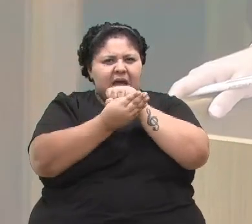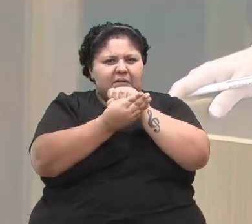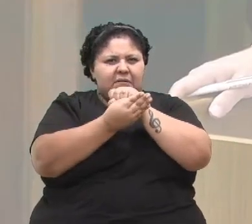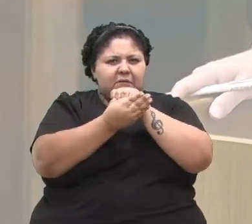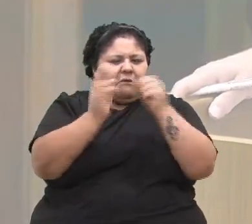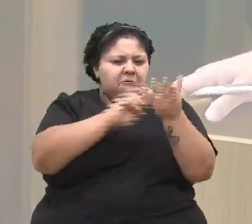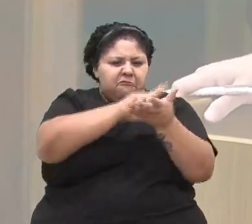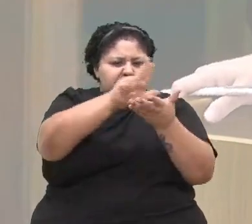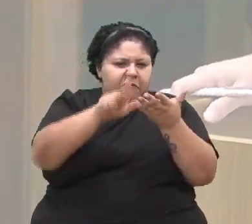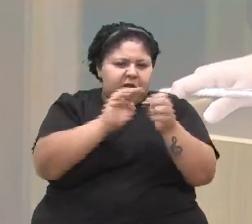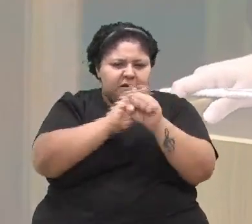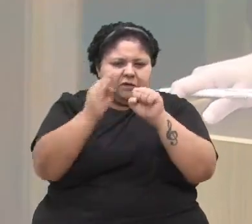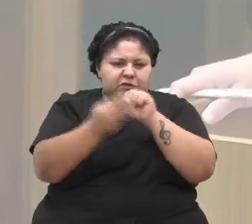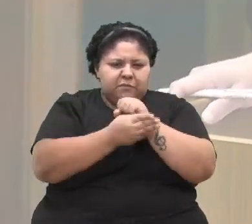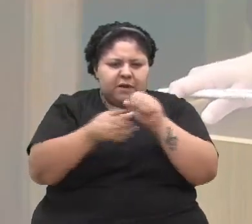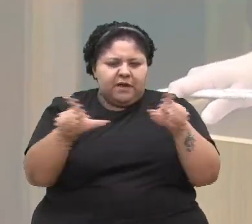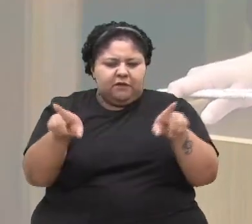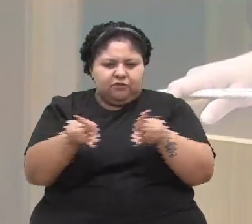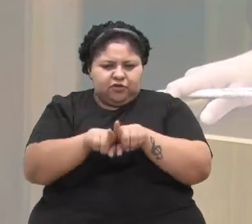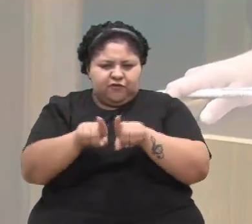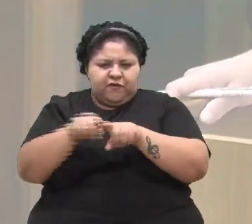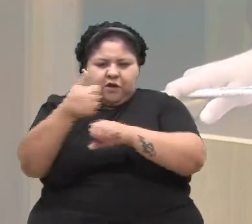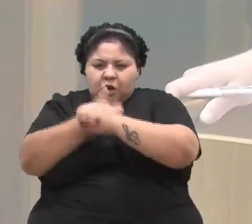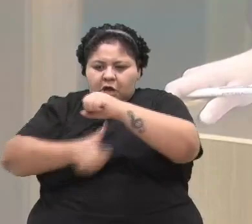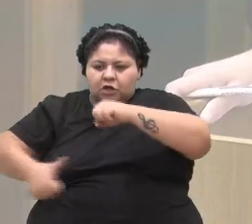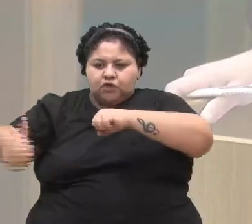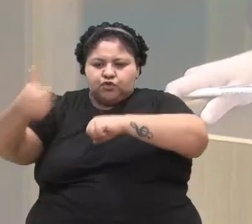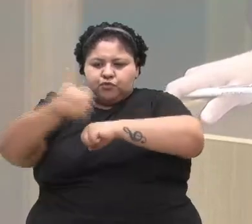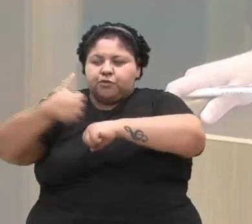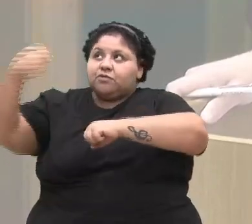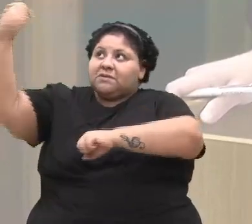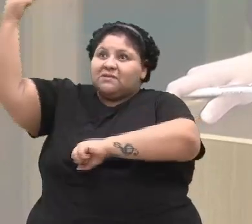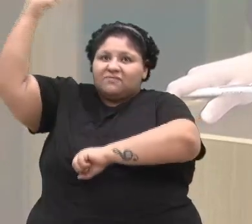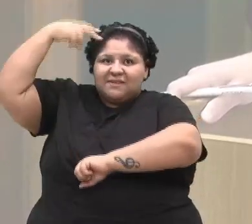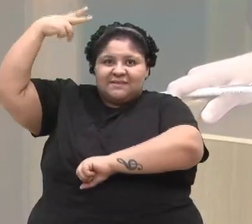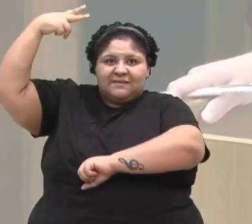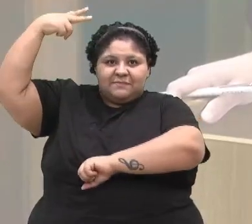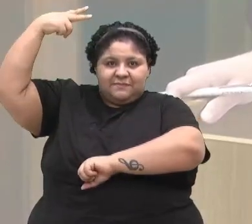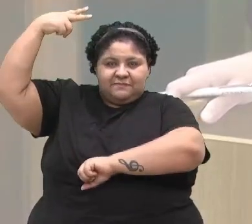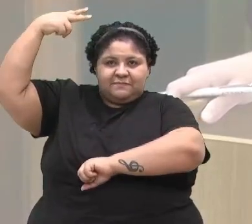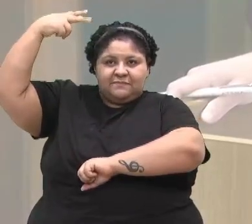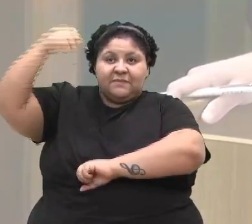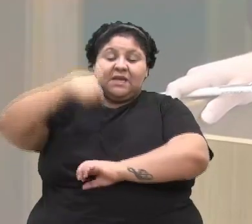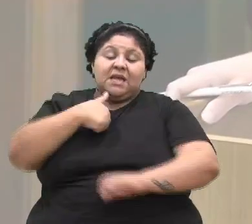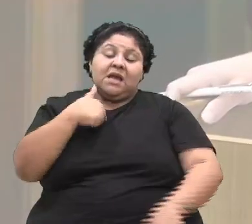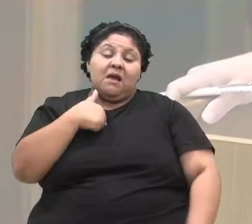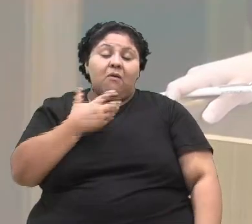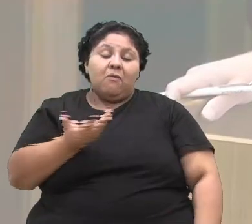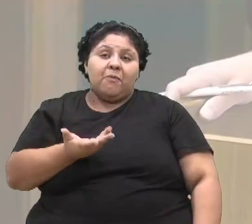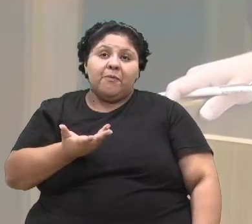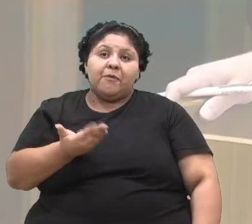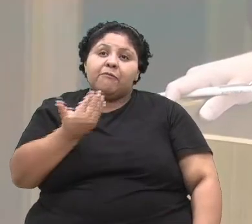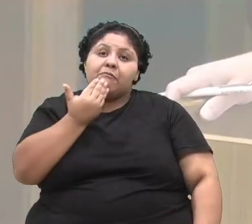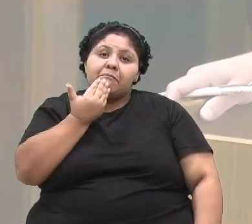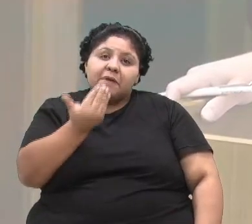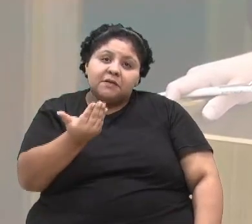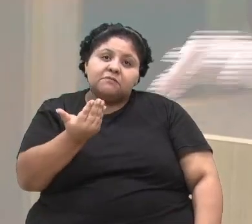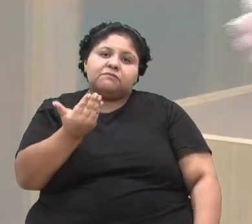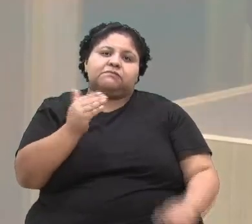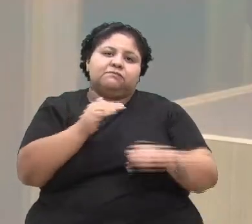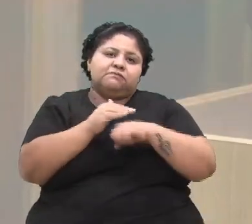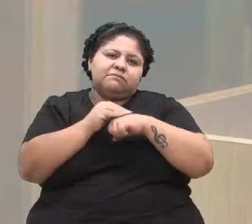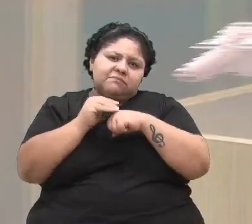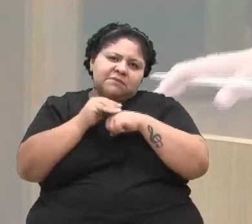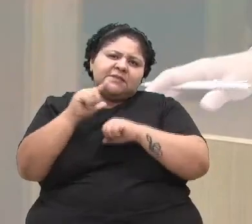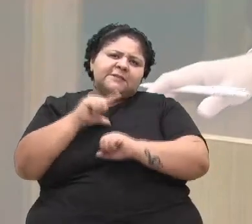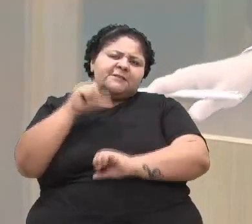quase chegando a 300 trocas de lâmpadas, né? E eu estou pedindo a gentileza para a gente ter